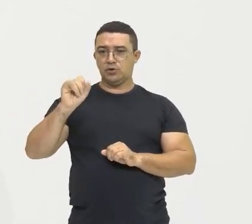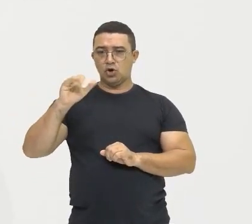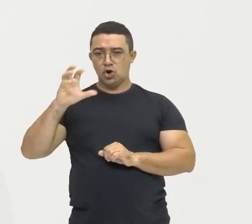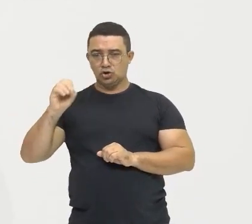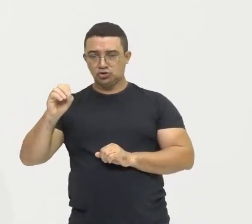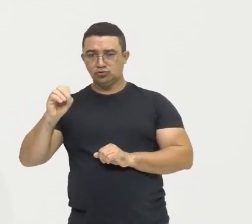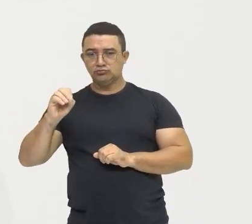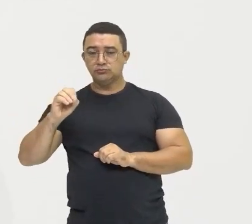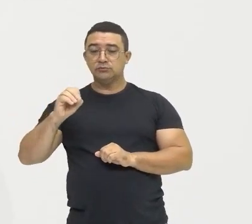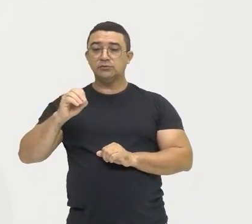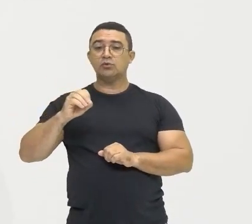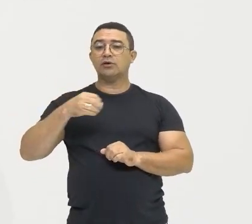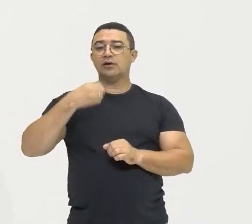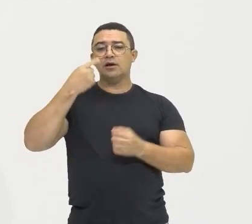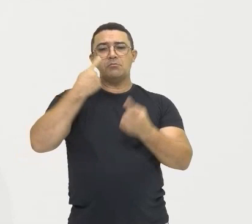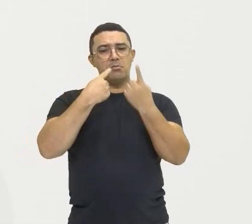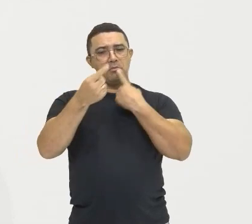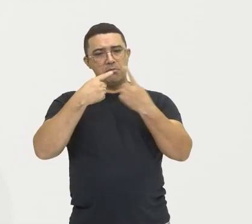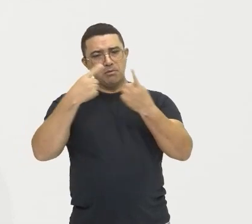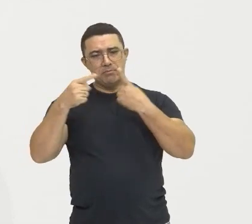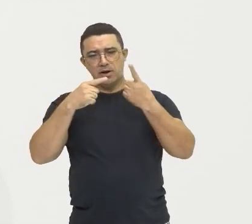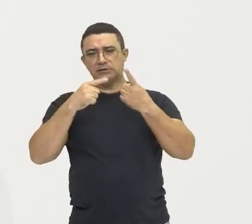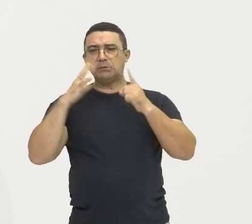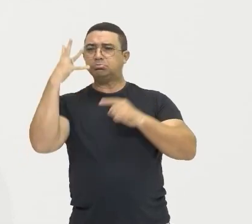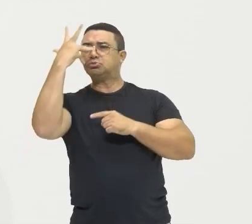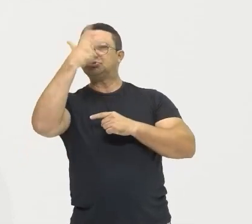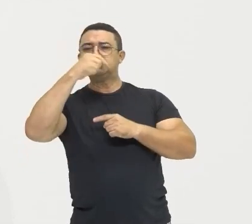das Grandezas do Brasil em